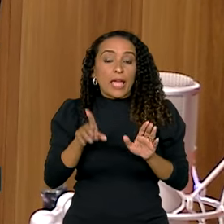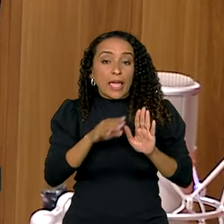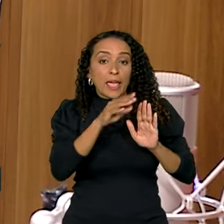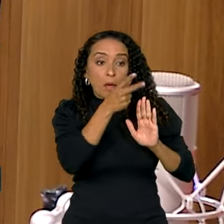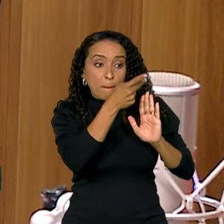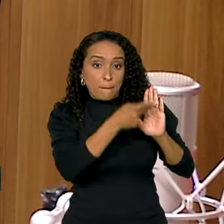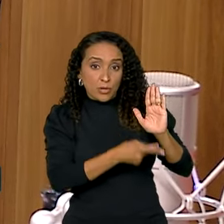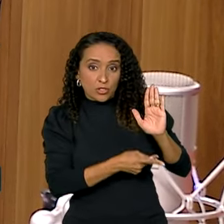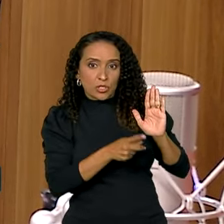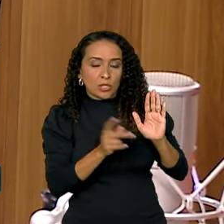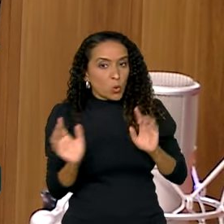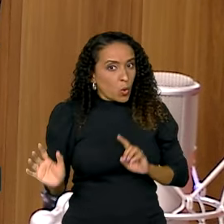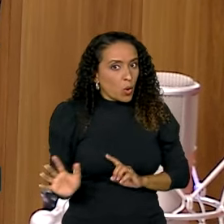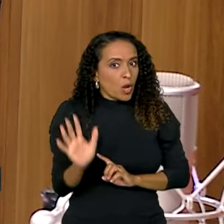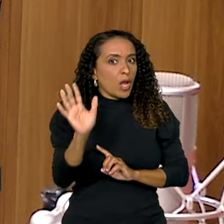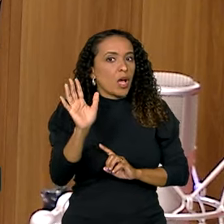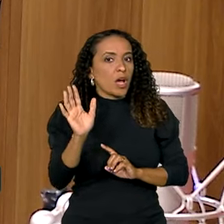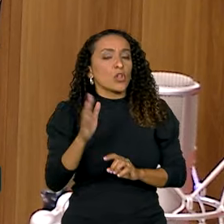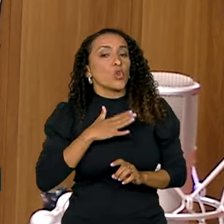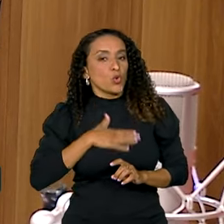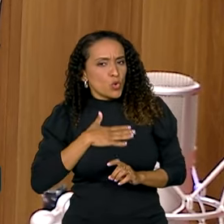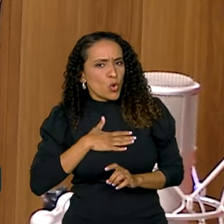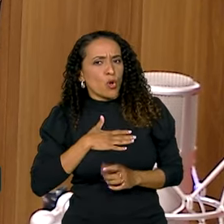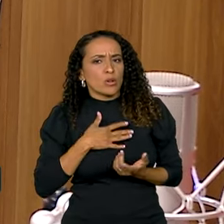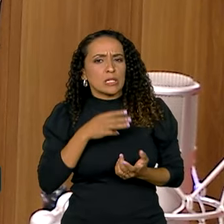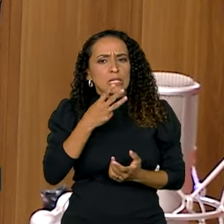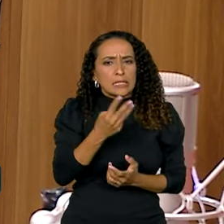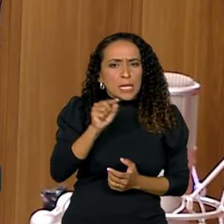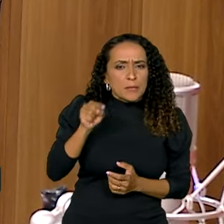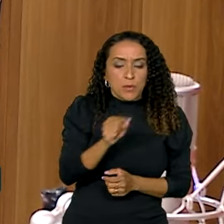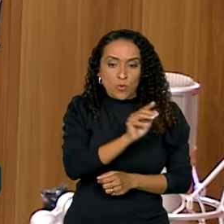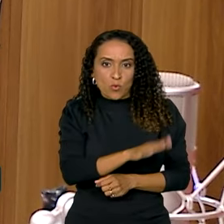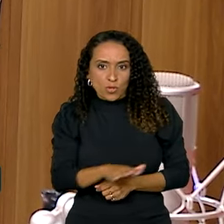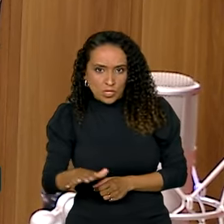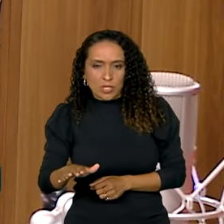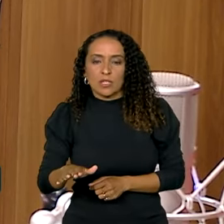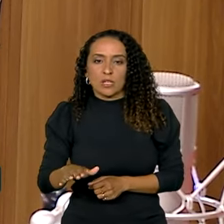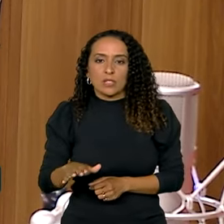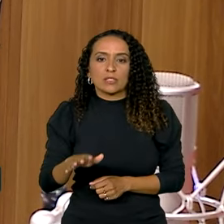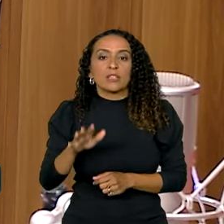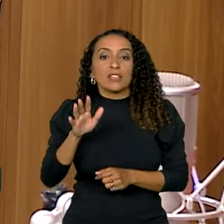projeto que me é muito caro, a gente gosta muito dele. 3 mil crianças